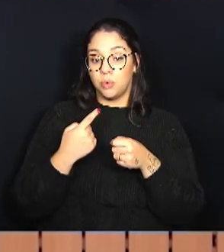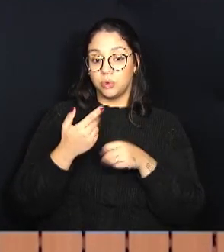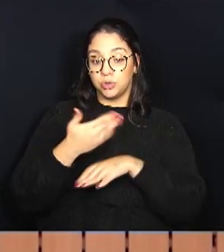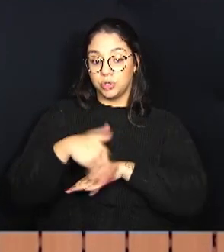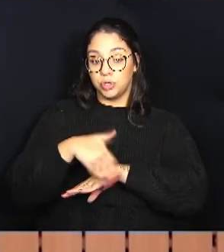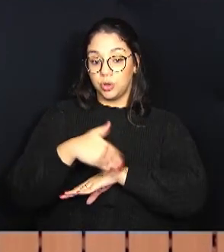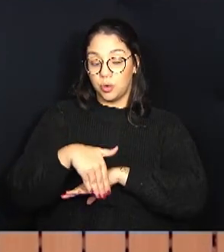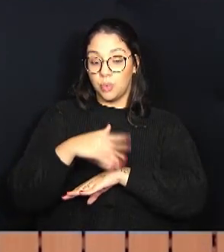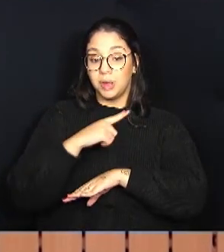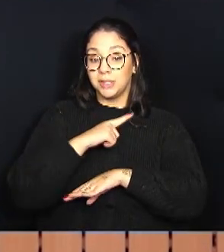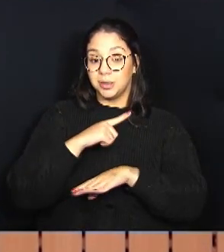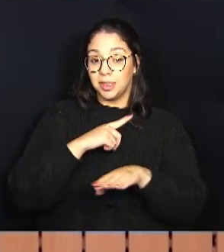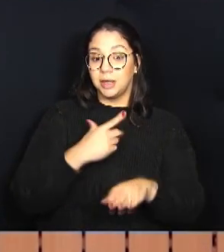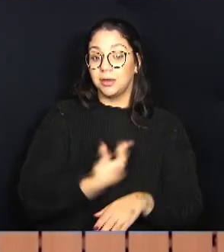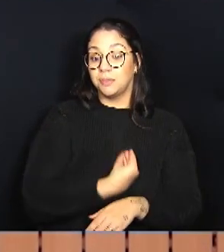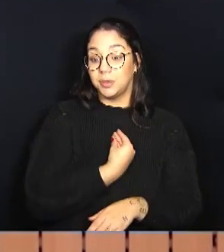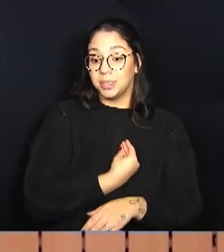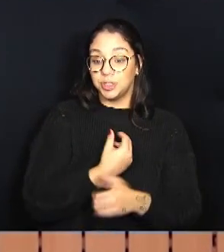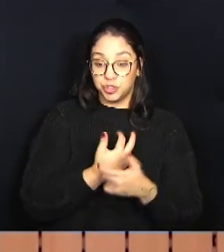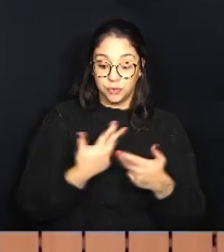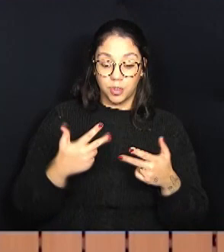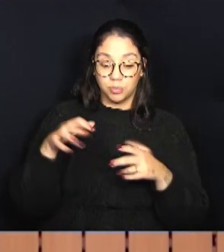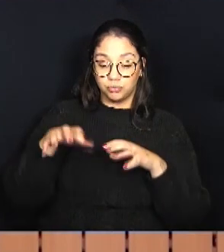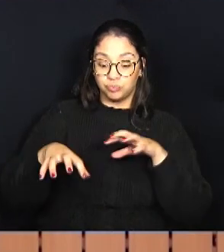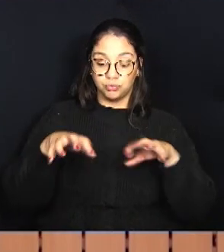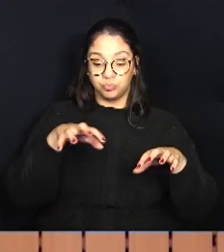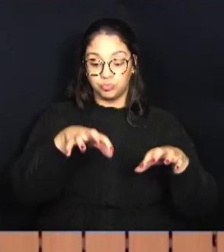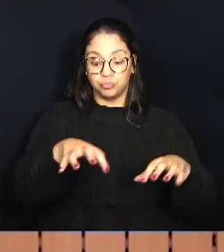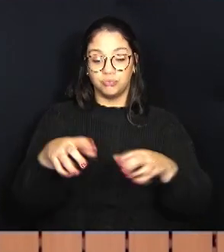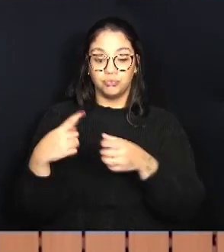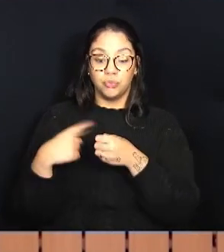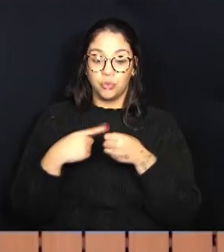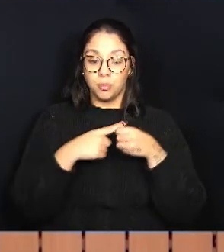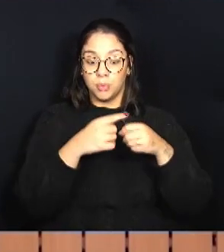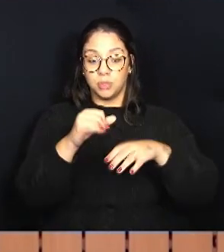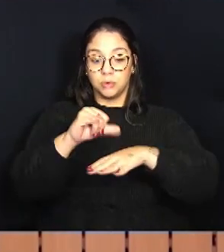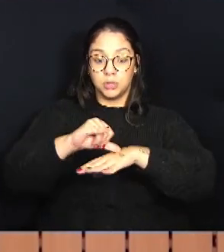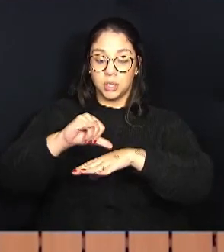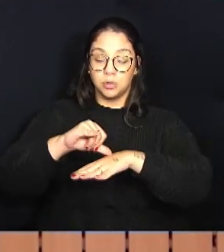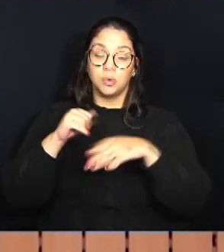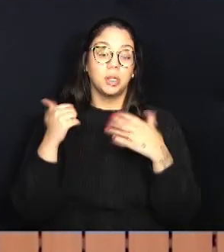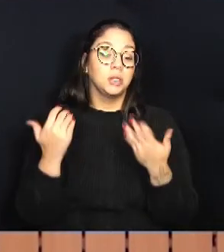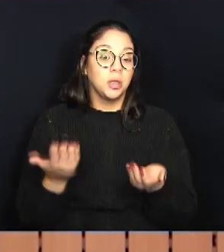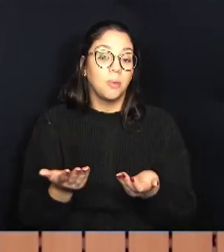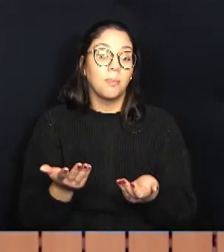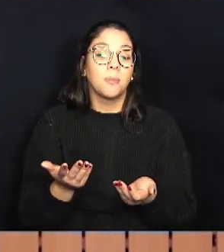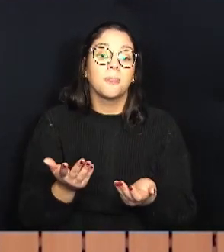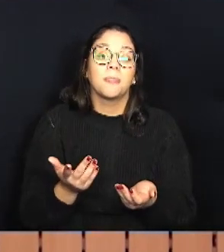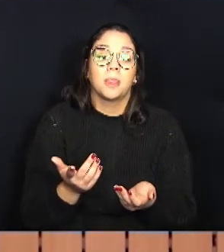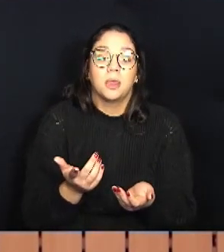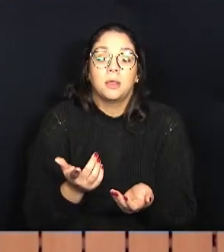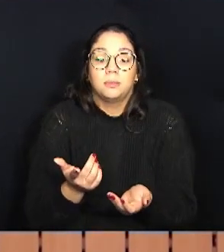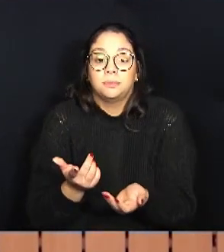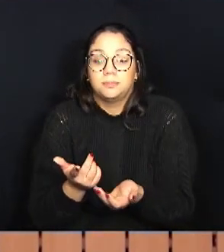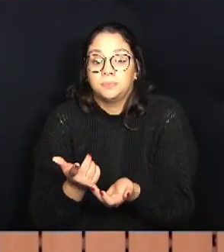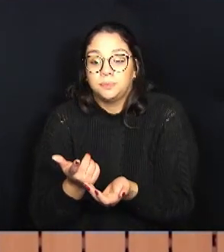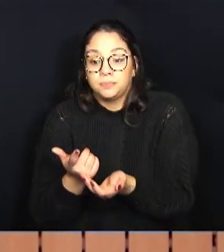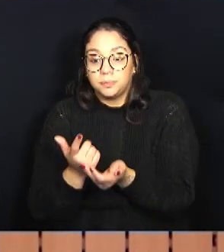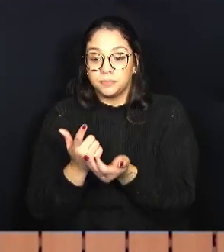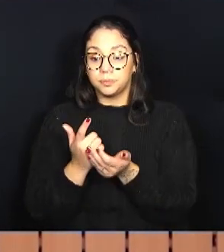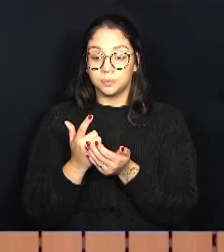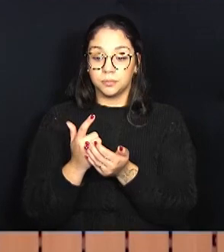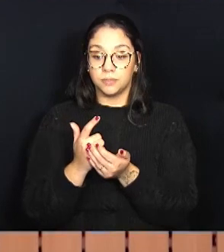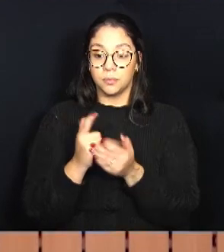está presente em vários centros urbanos. E é preciso, o vereador Paulo Gaspar, os demais vereadores aqui presentes, a